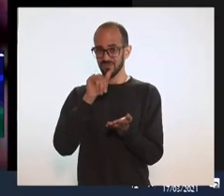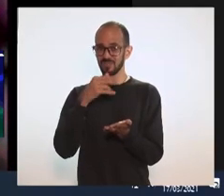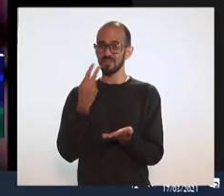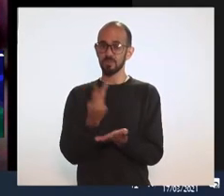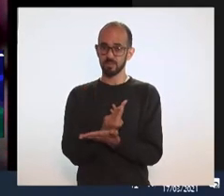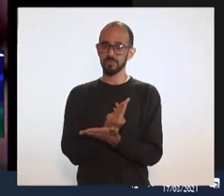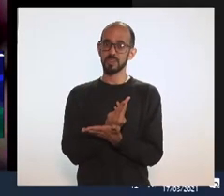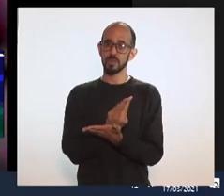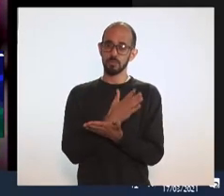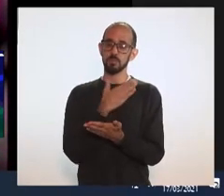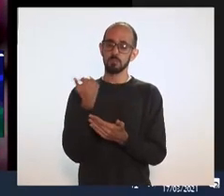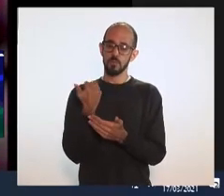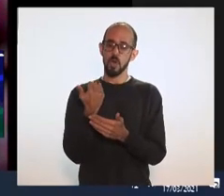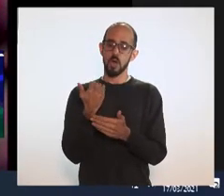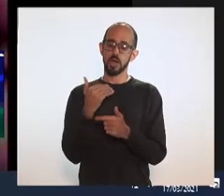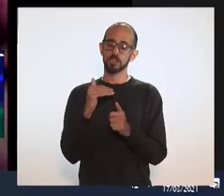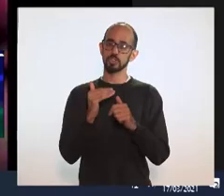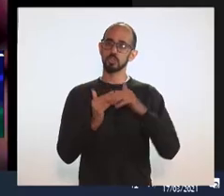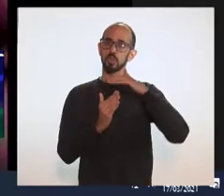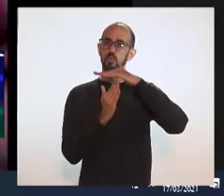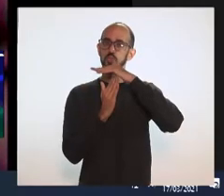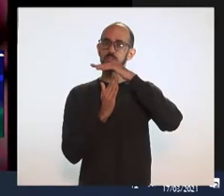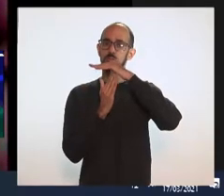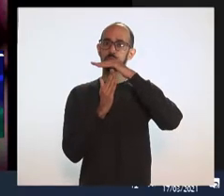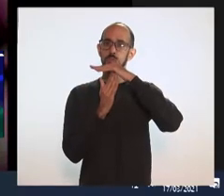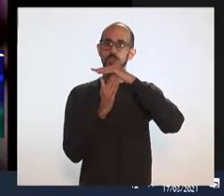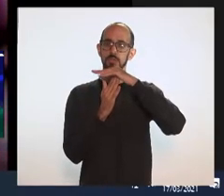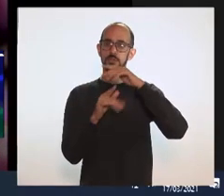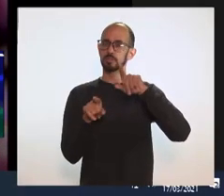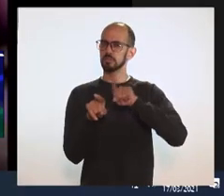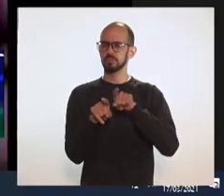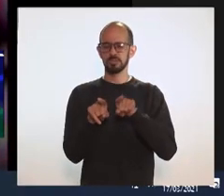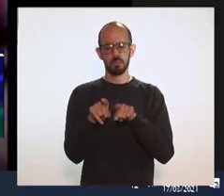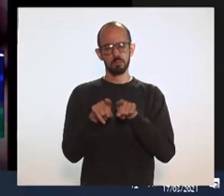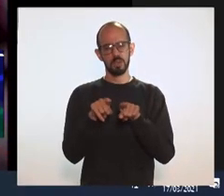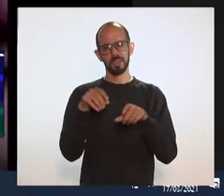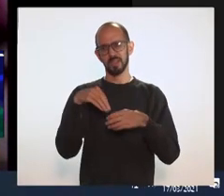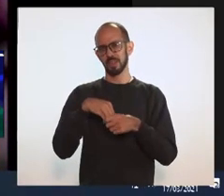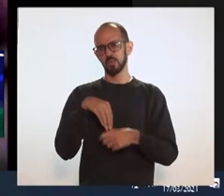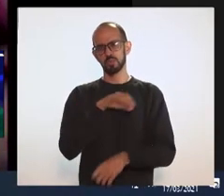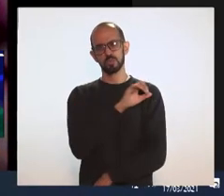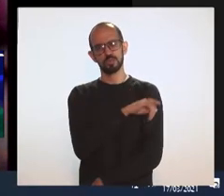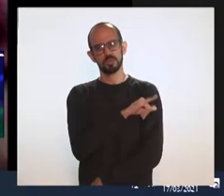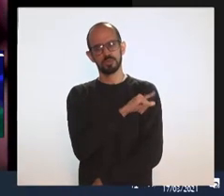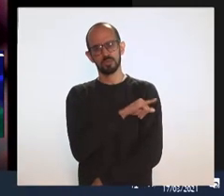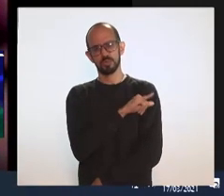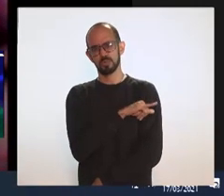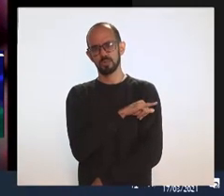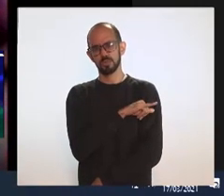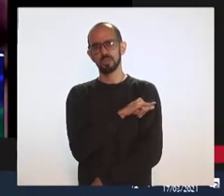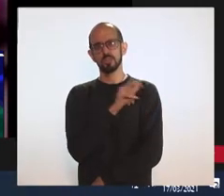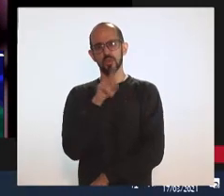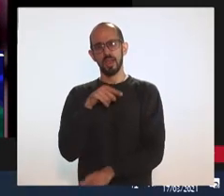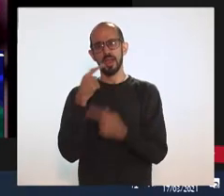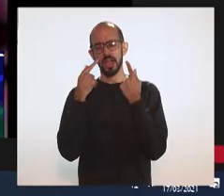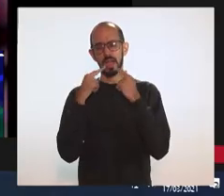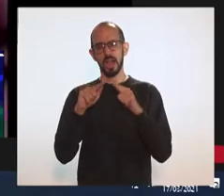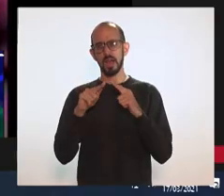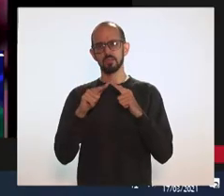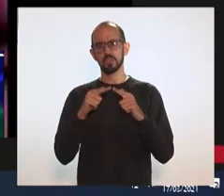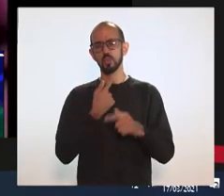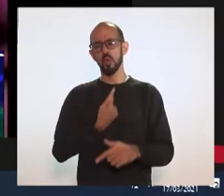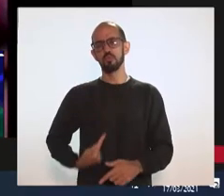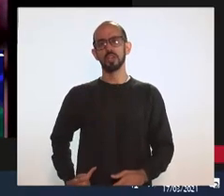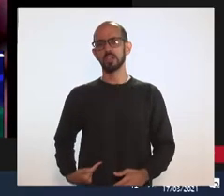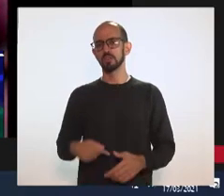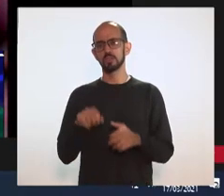mortes cheguem ao patamar mais alto do nosso estado. Isso é muito grave. E o que o governador do estado do Rio de Janeiro está